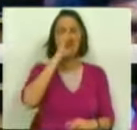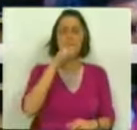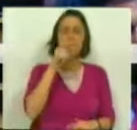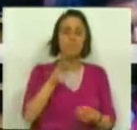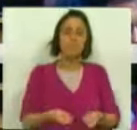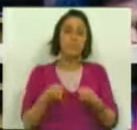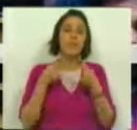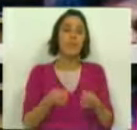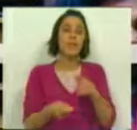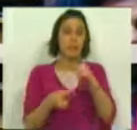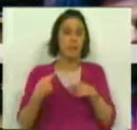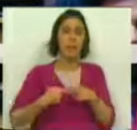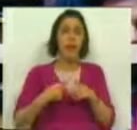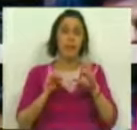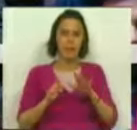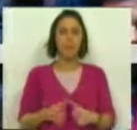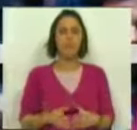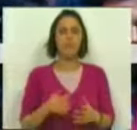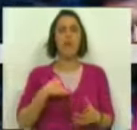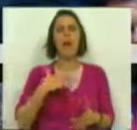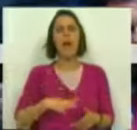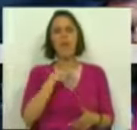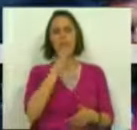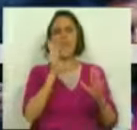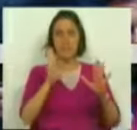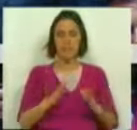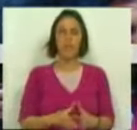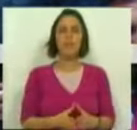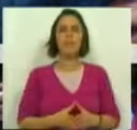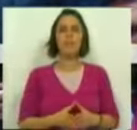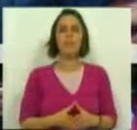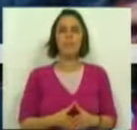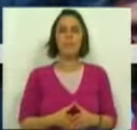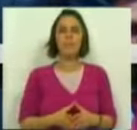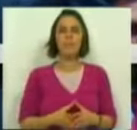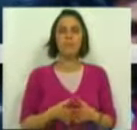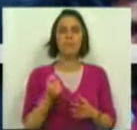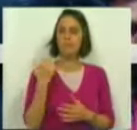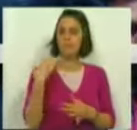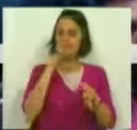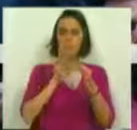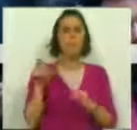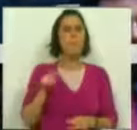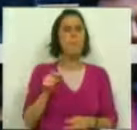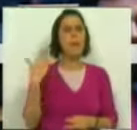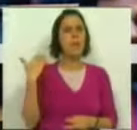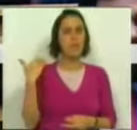por falar em investimento atrativo, também queria aqui salientar o seguinte. Há poucos